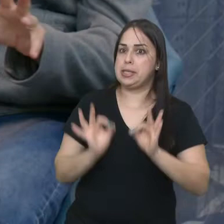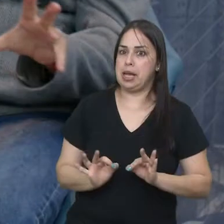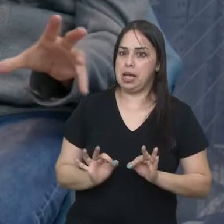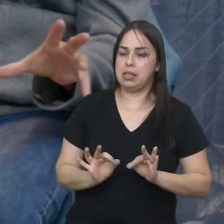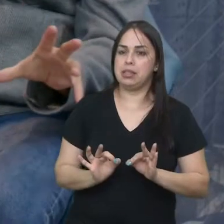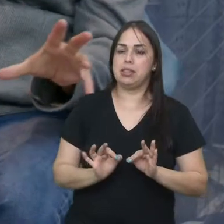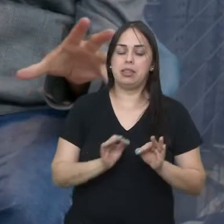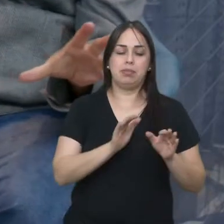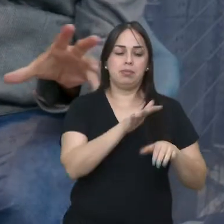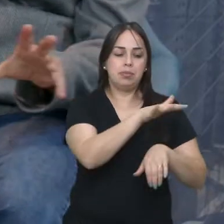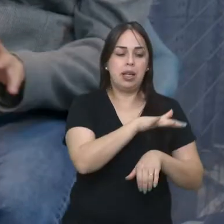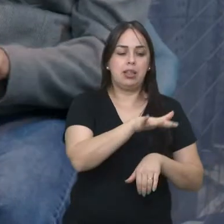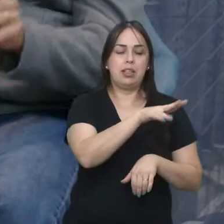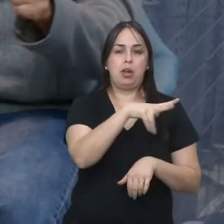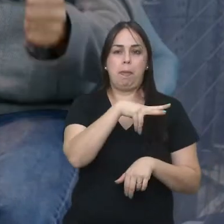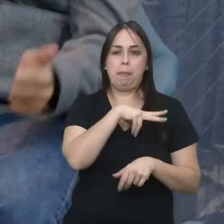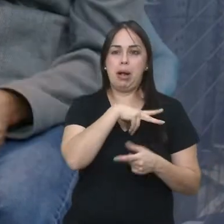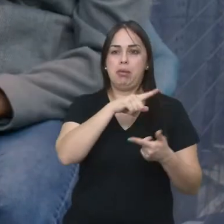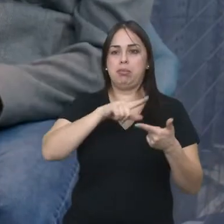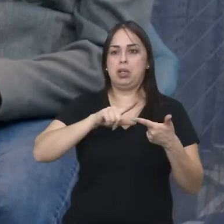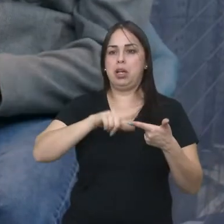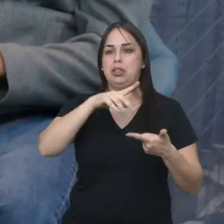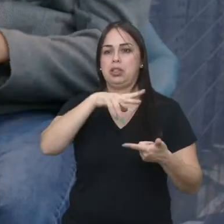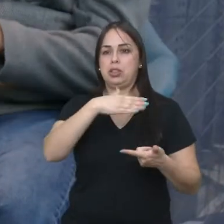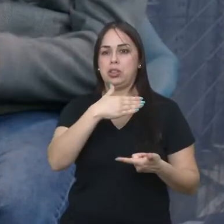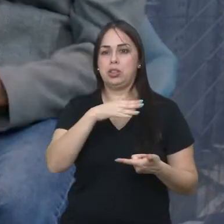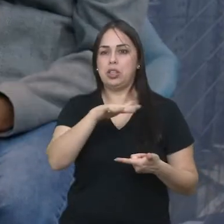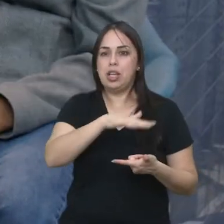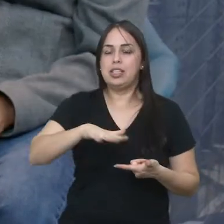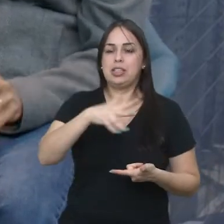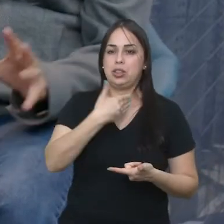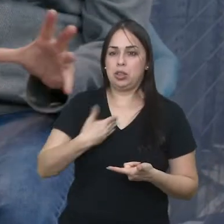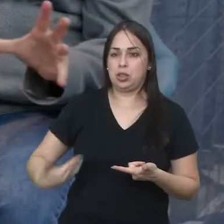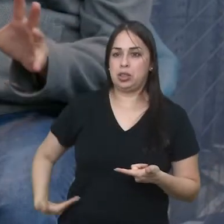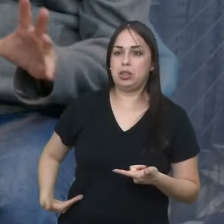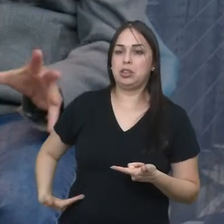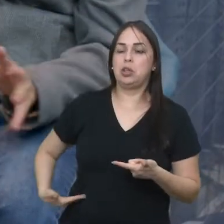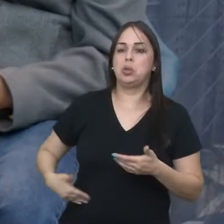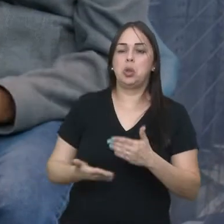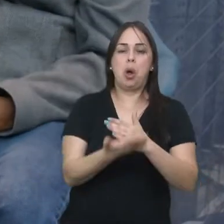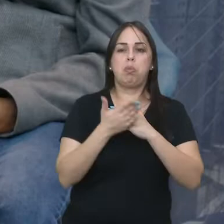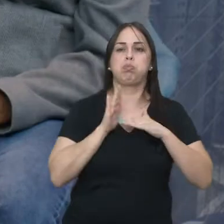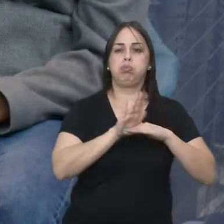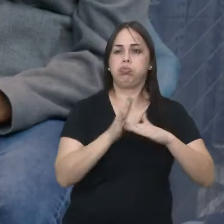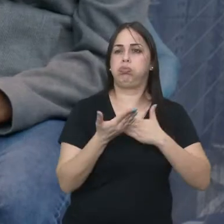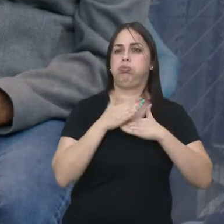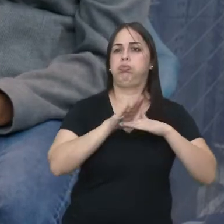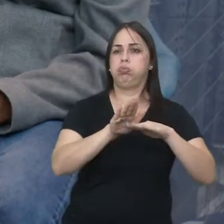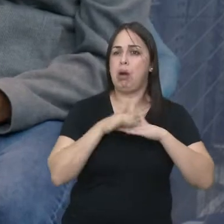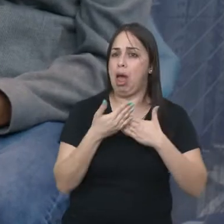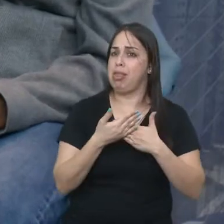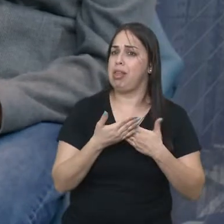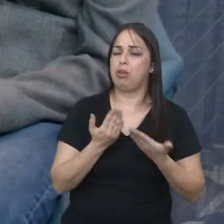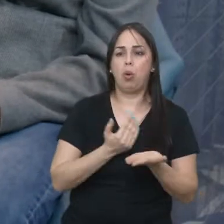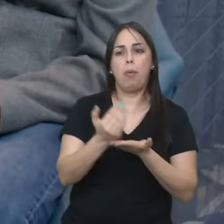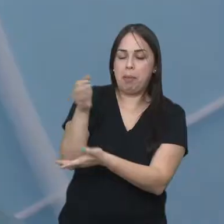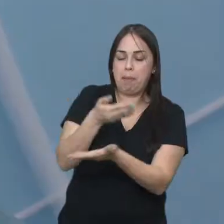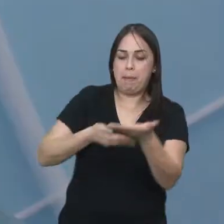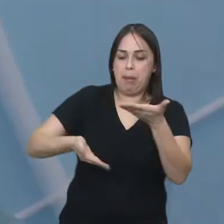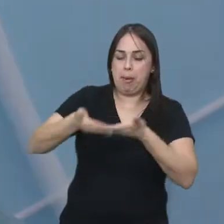vários setores, setor privado, setor público, né? Então houve uma cooperação desde o início,